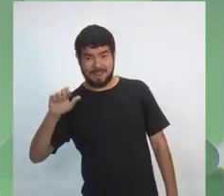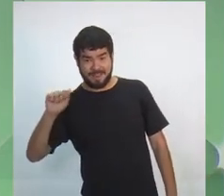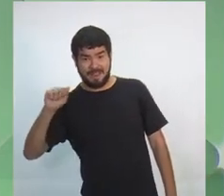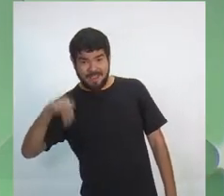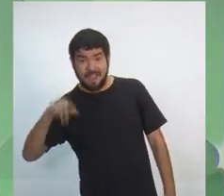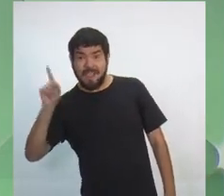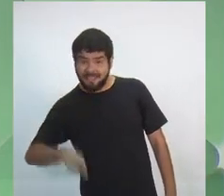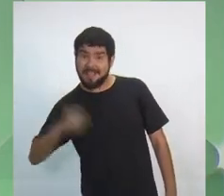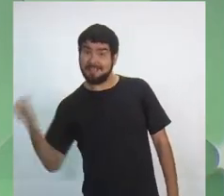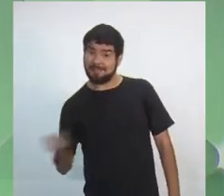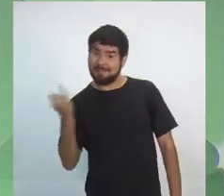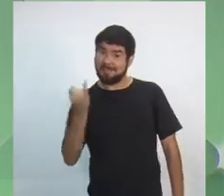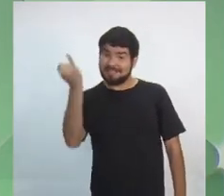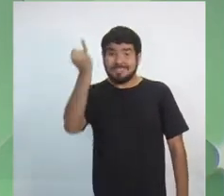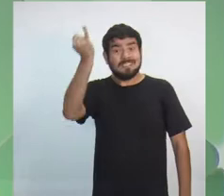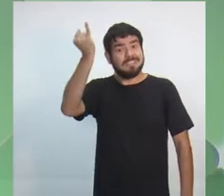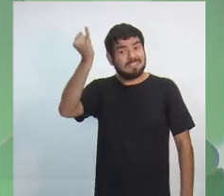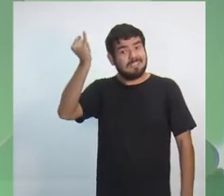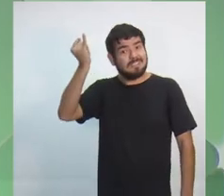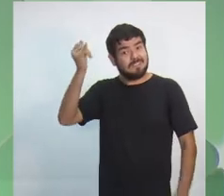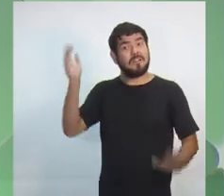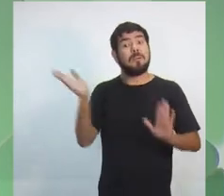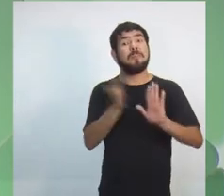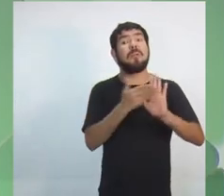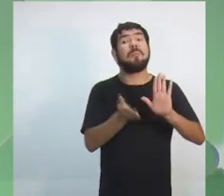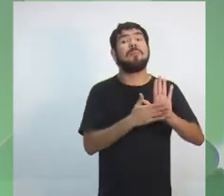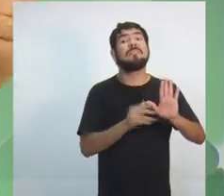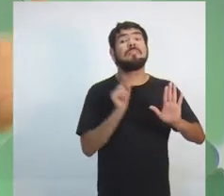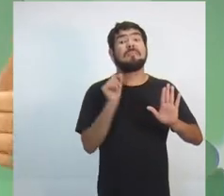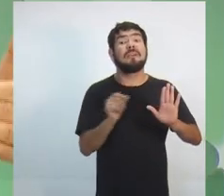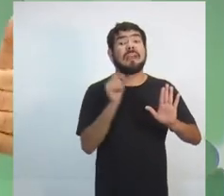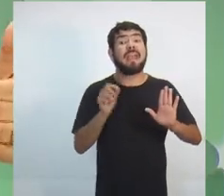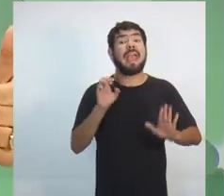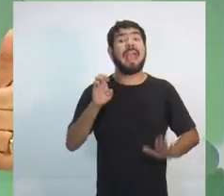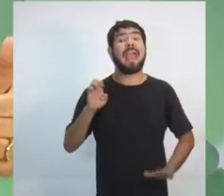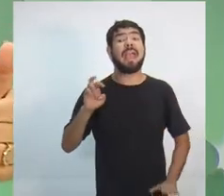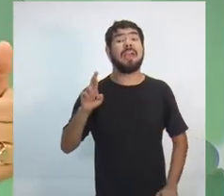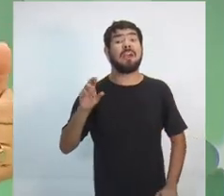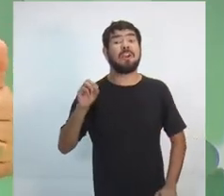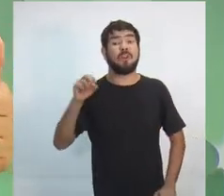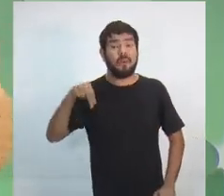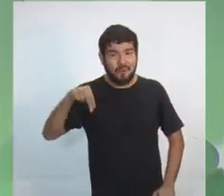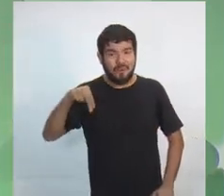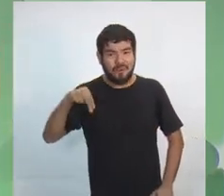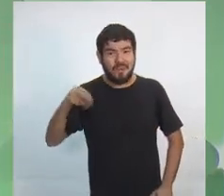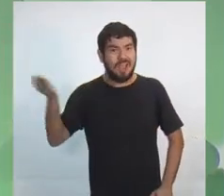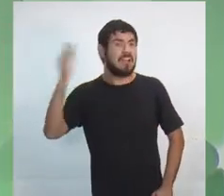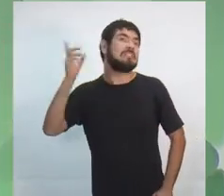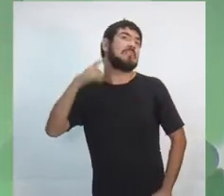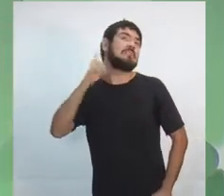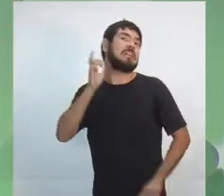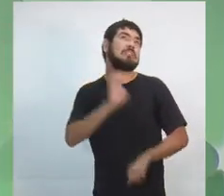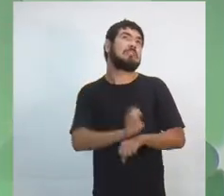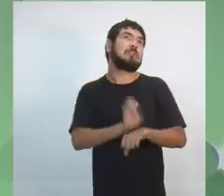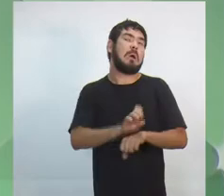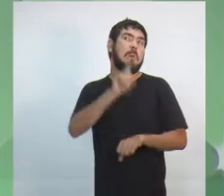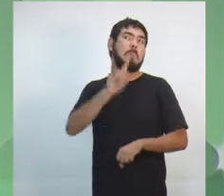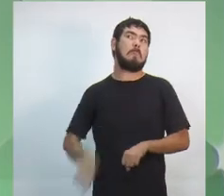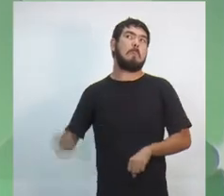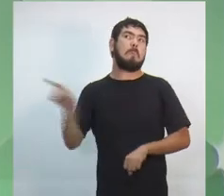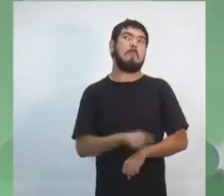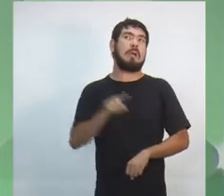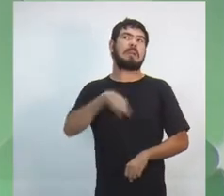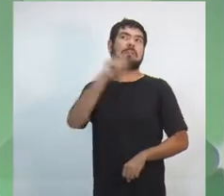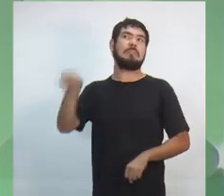esse adensamento dessa cadeia, foi uma proposta apresentada pelo Heron quando era deputado estadual. E que foi barrado e depois o